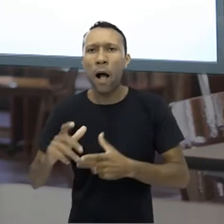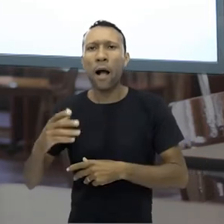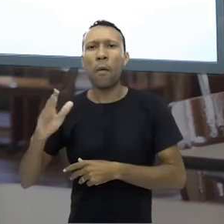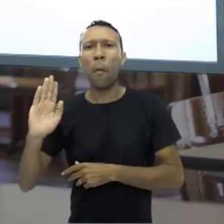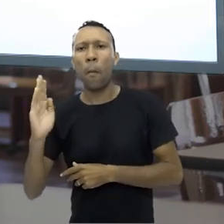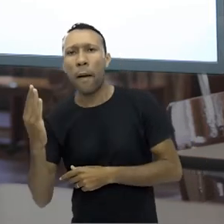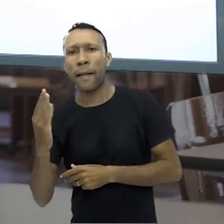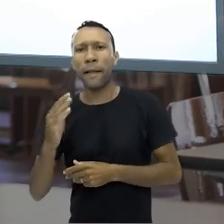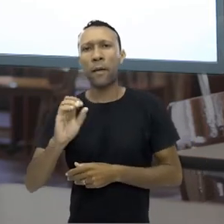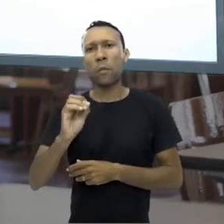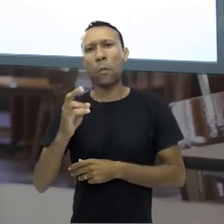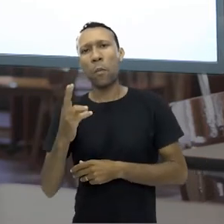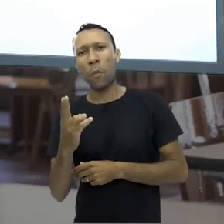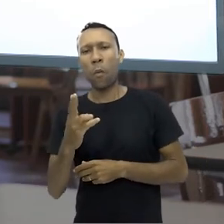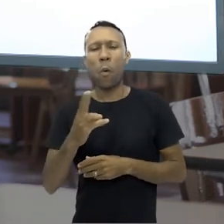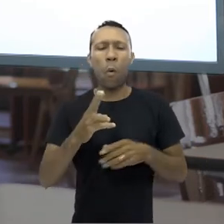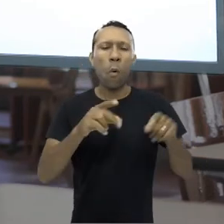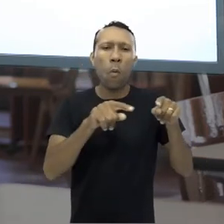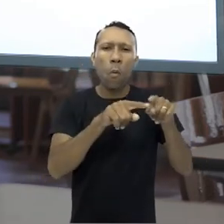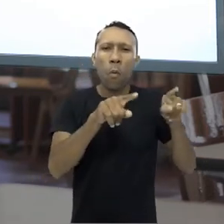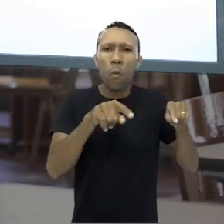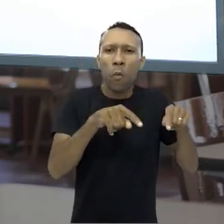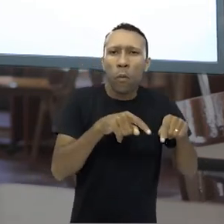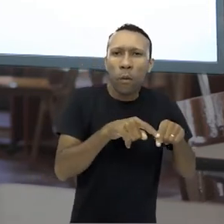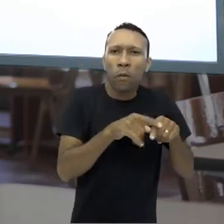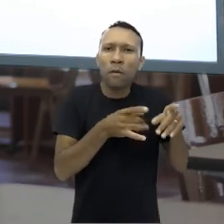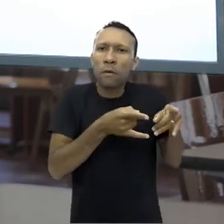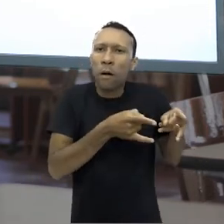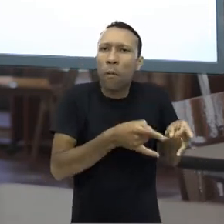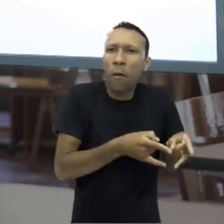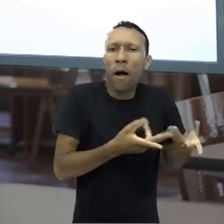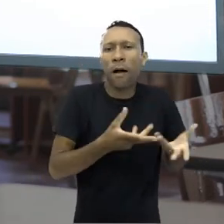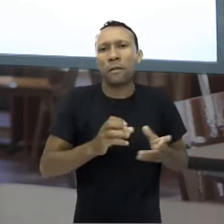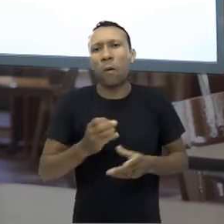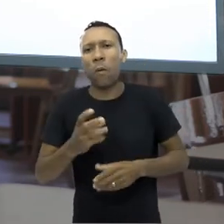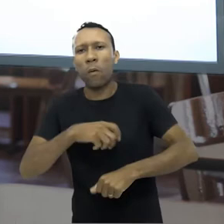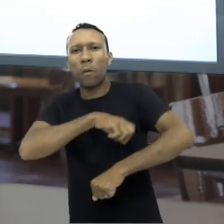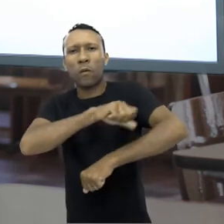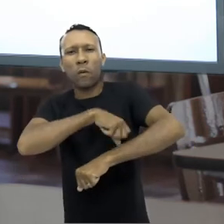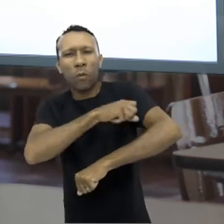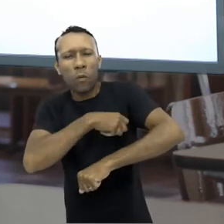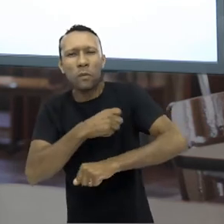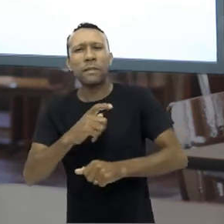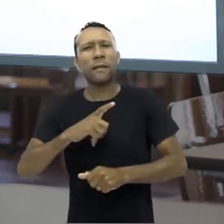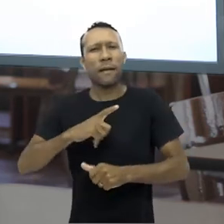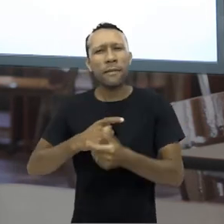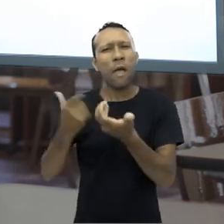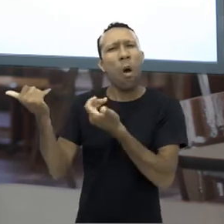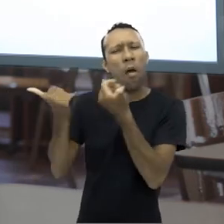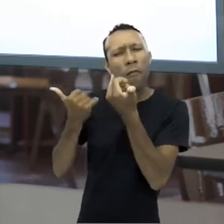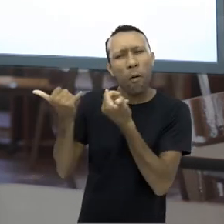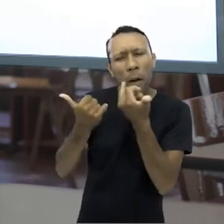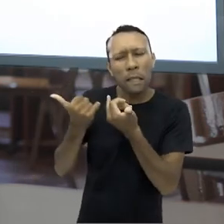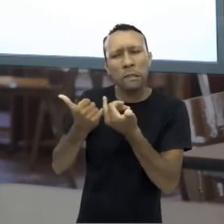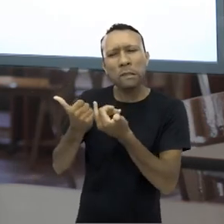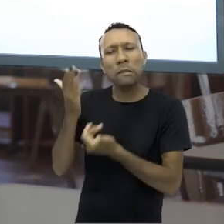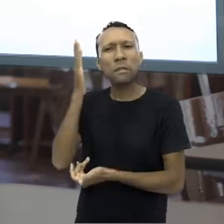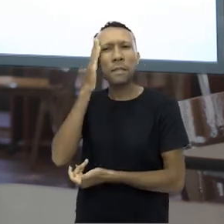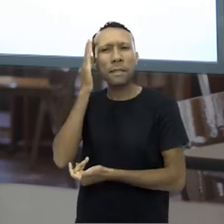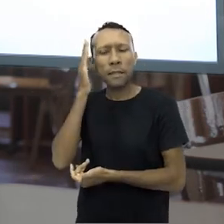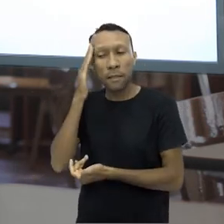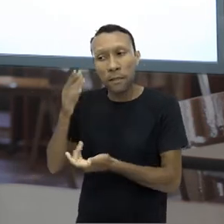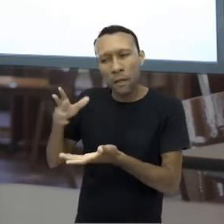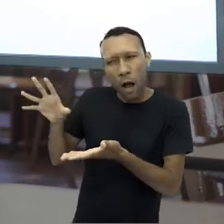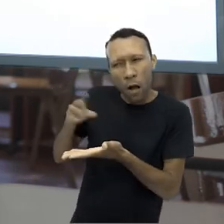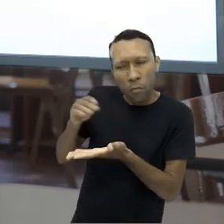o banheiro? Se o banheiro tem que ficar do lado do quarto, do lado da cozinha, do lado da sala, por exemplo, tá bom? Então essas são informações que a gente tem que observar para que o